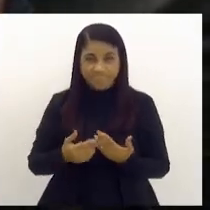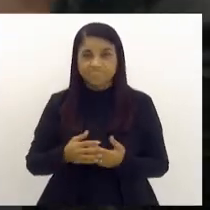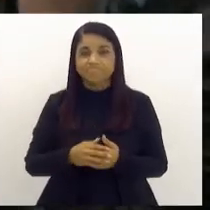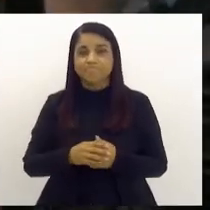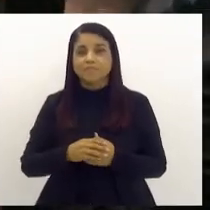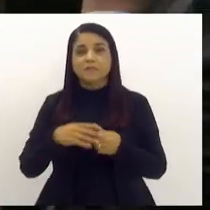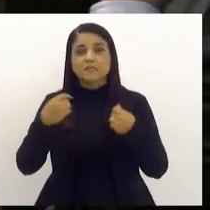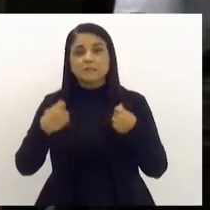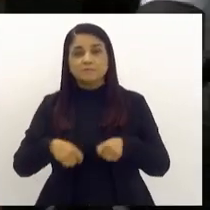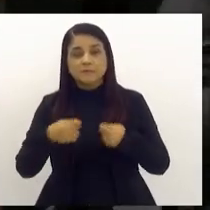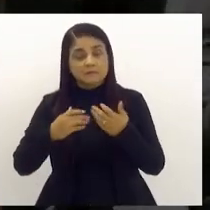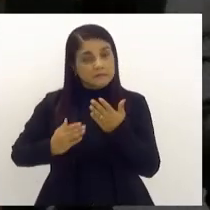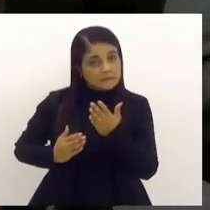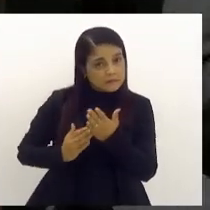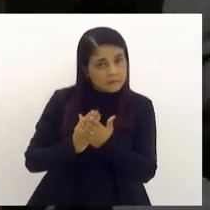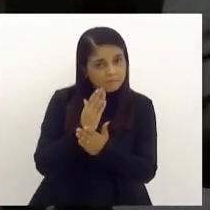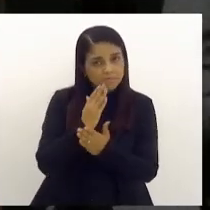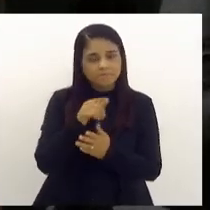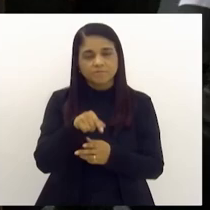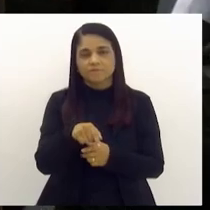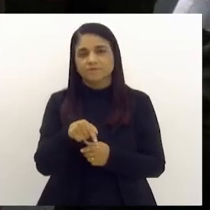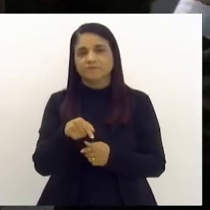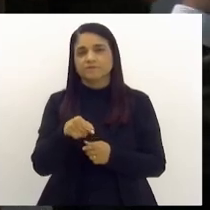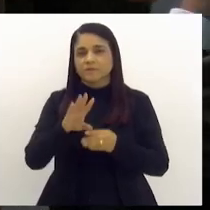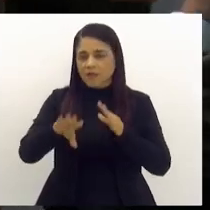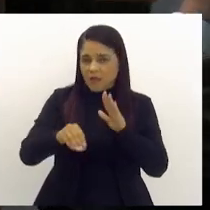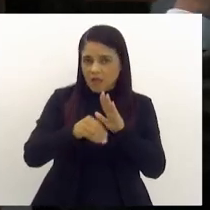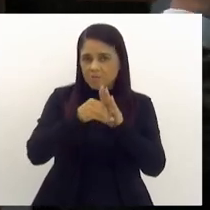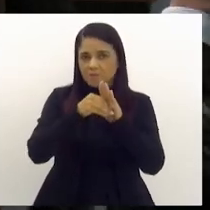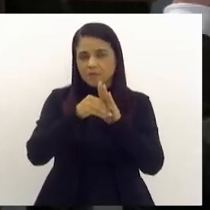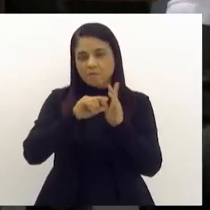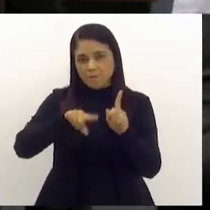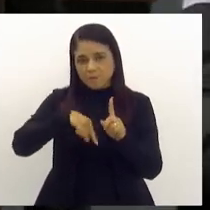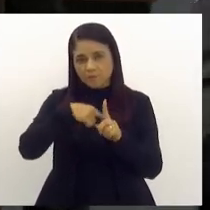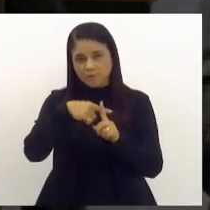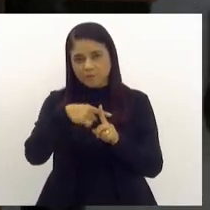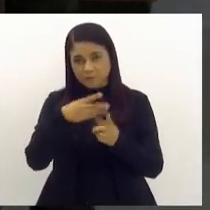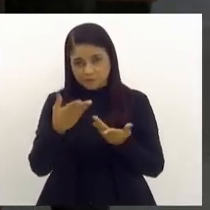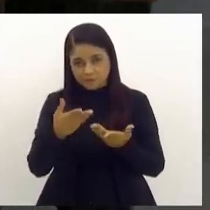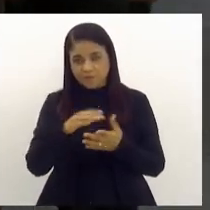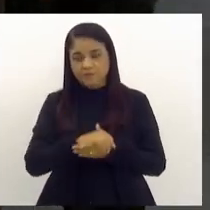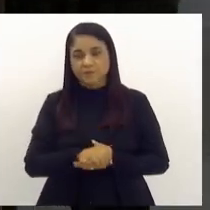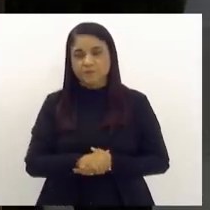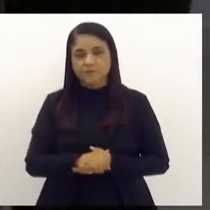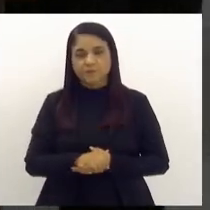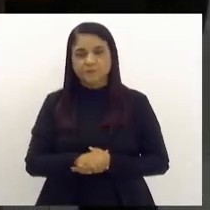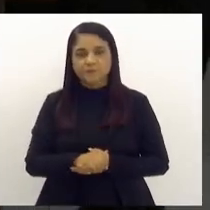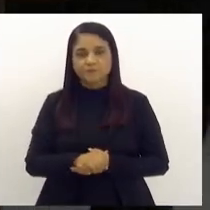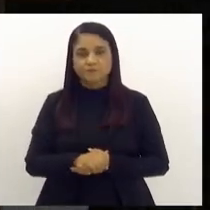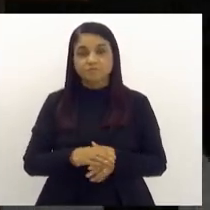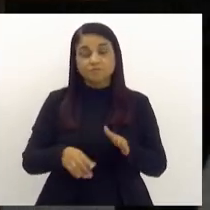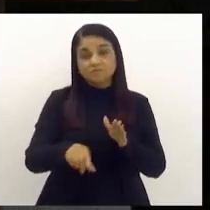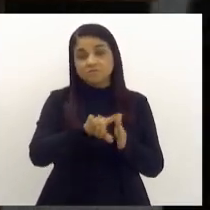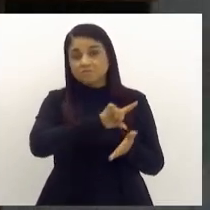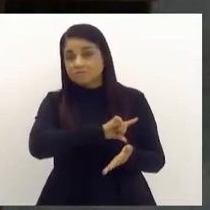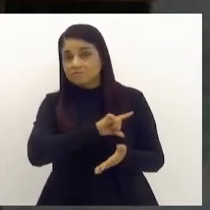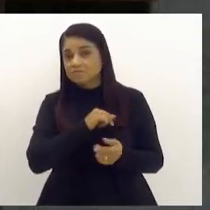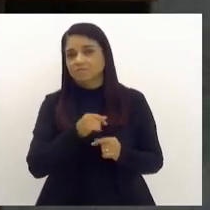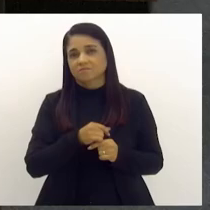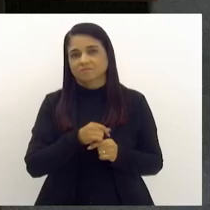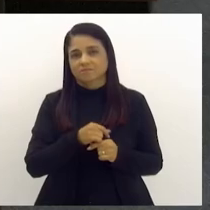precisava-se aprovar esta emenda positiva antes de